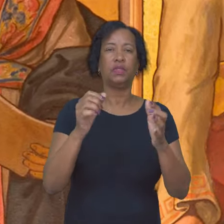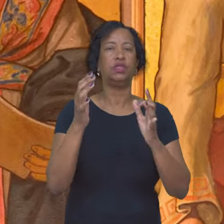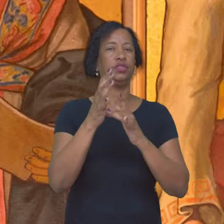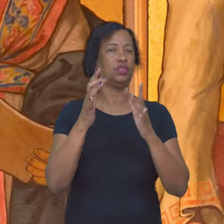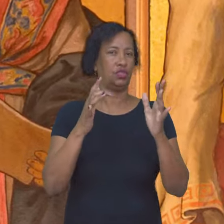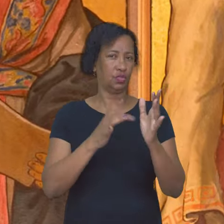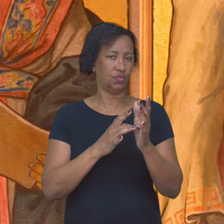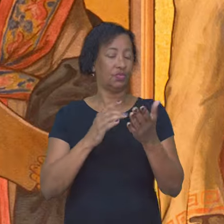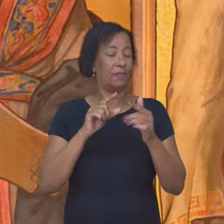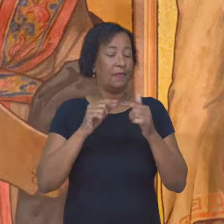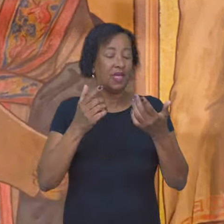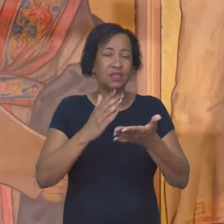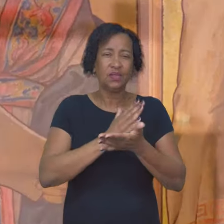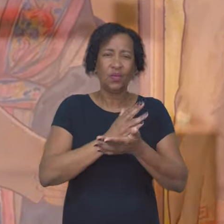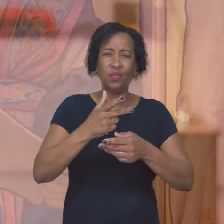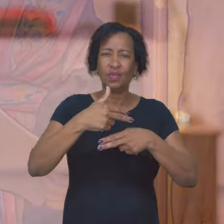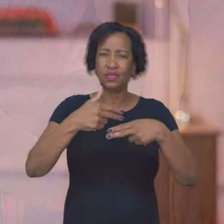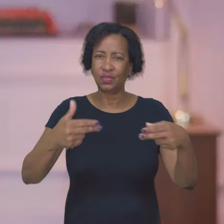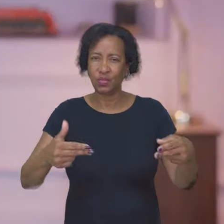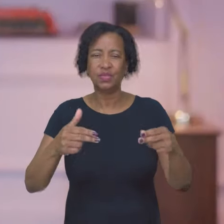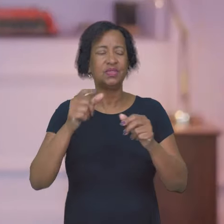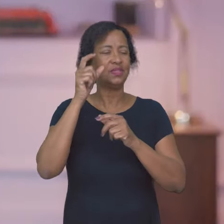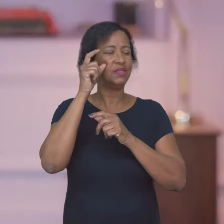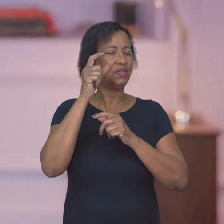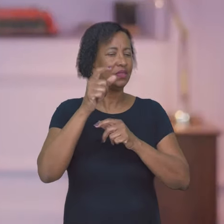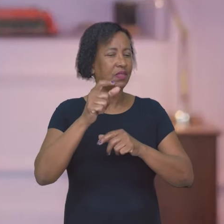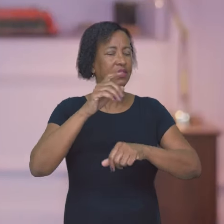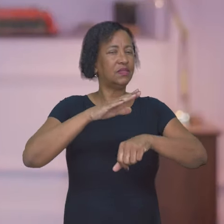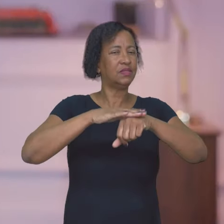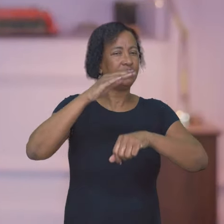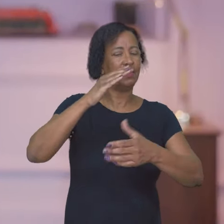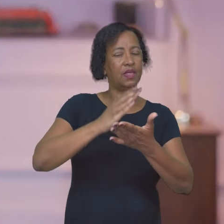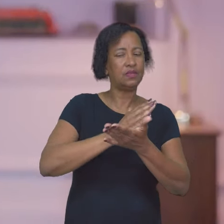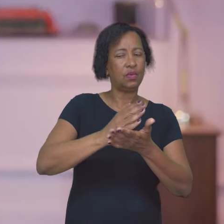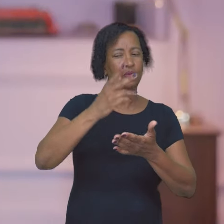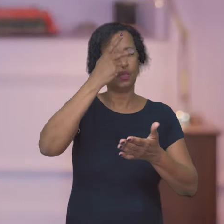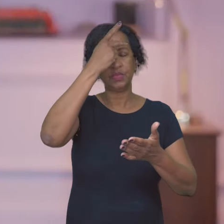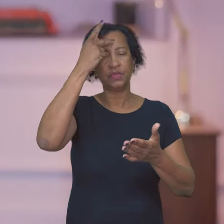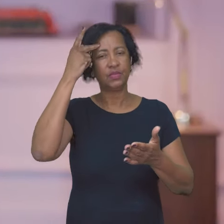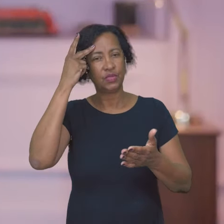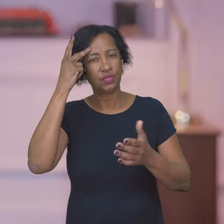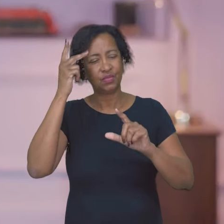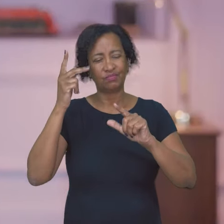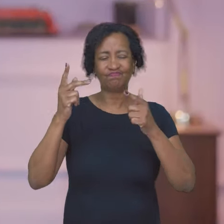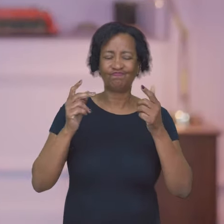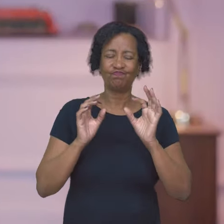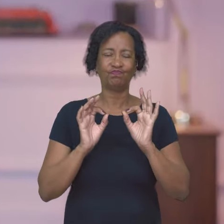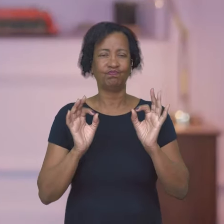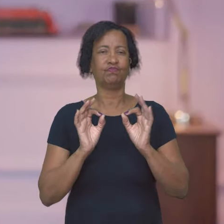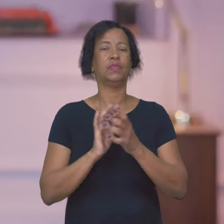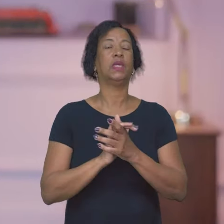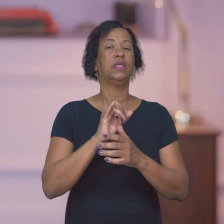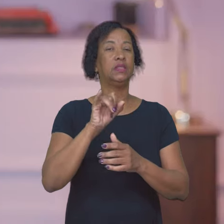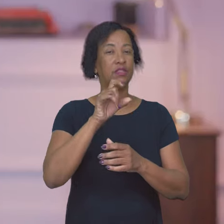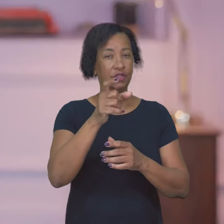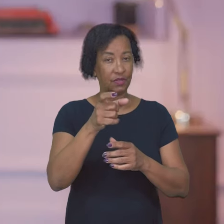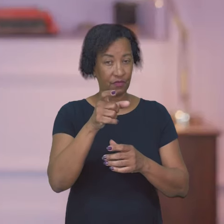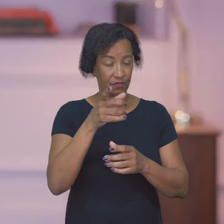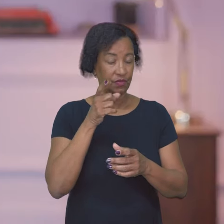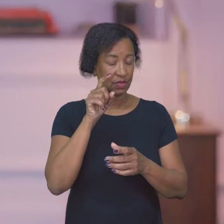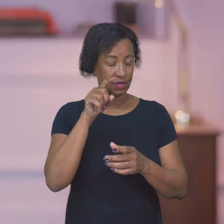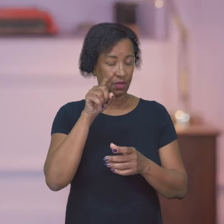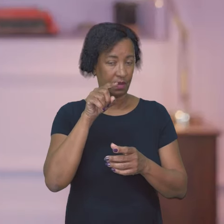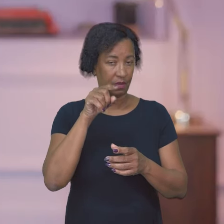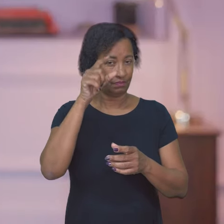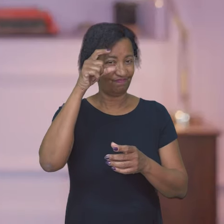episódios terem s mais interessantes para uns do que para outos tenho certeza que se você tiver